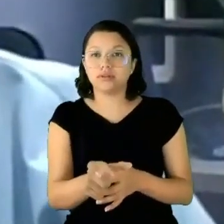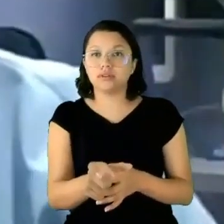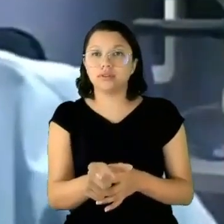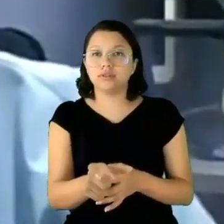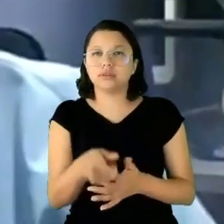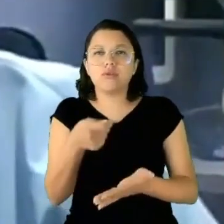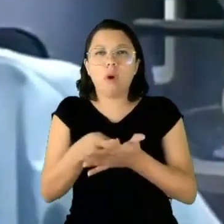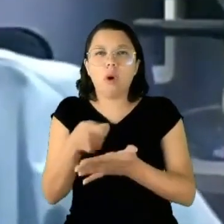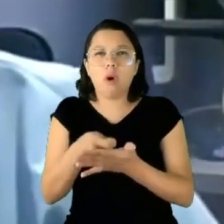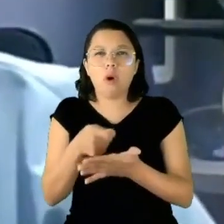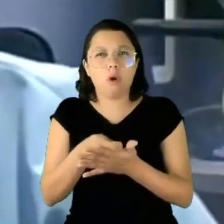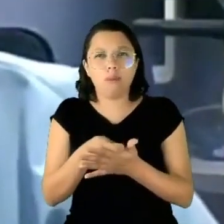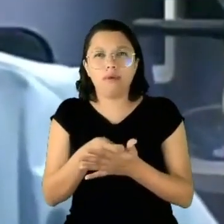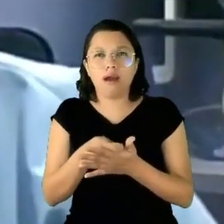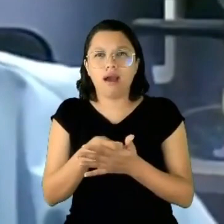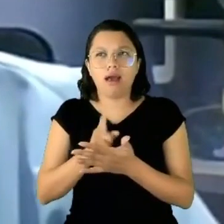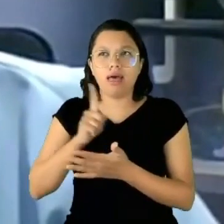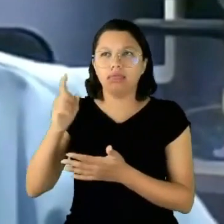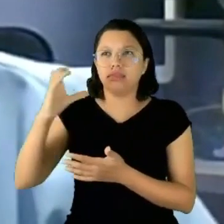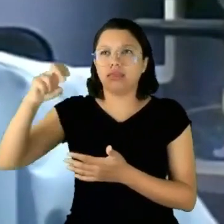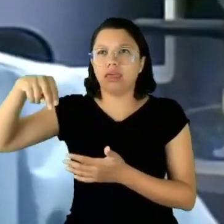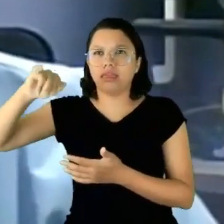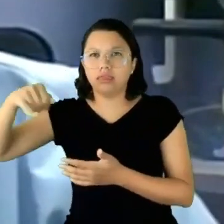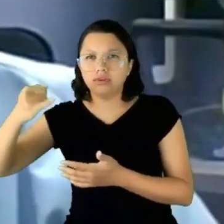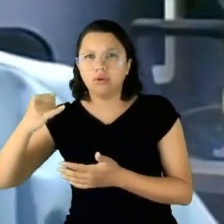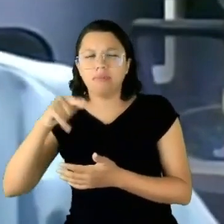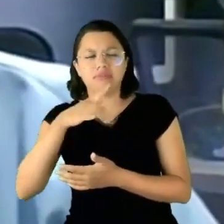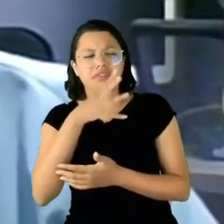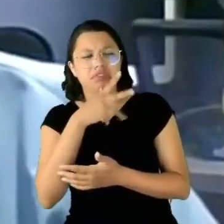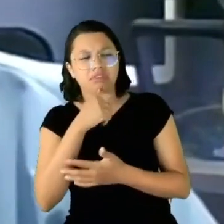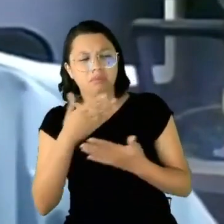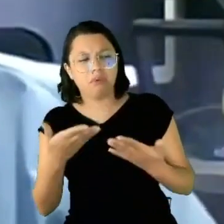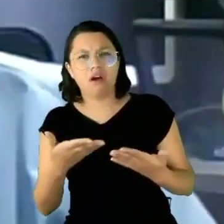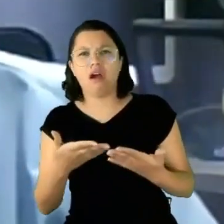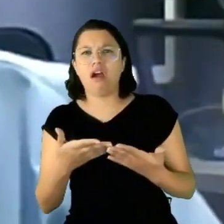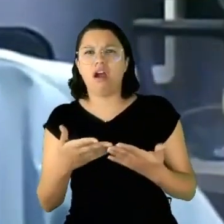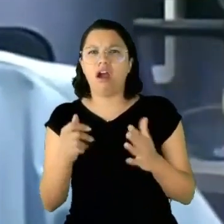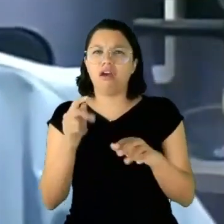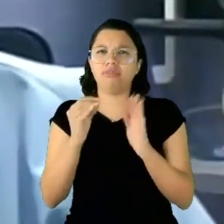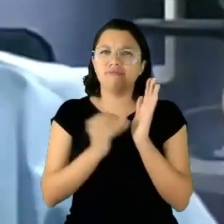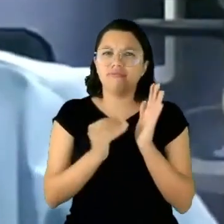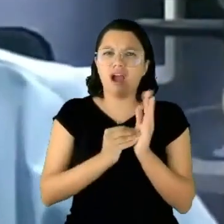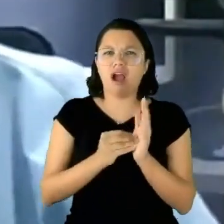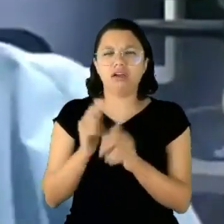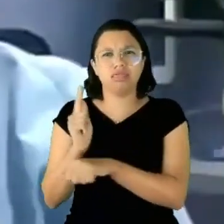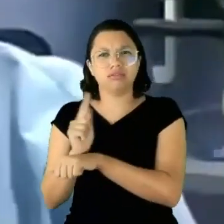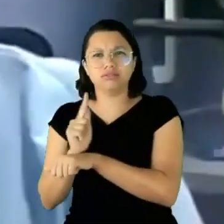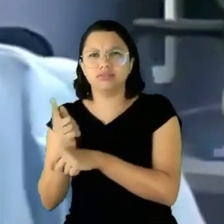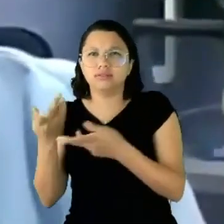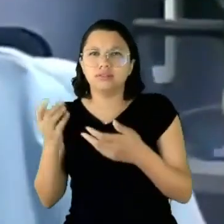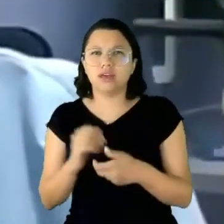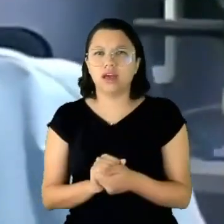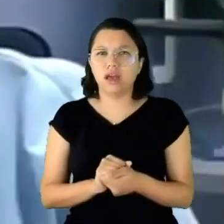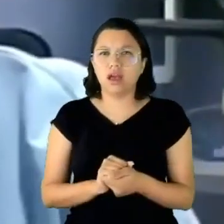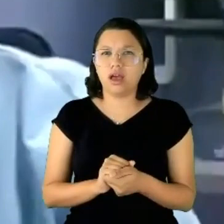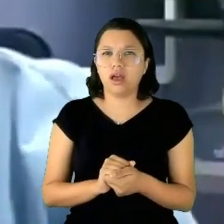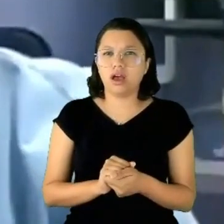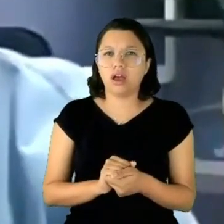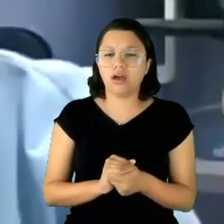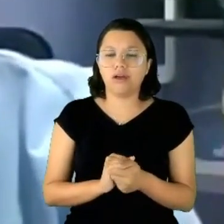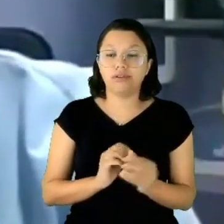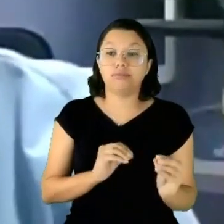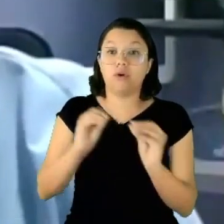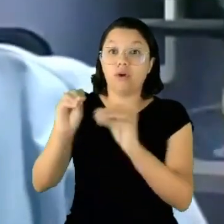cobrados perante o CNJ por morosidade, por falta de gestão, sendo até aposentados